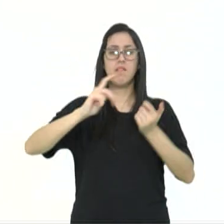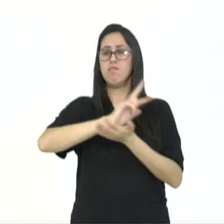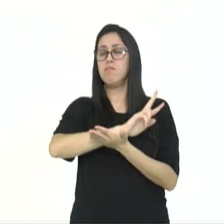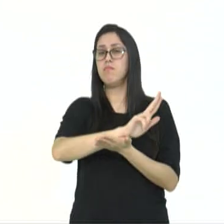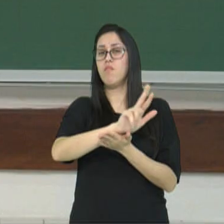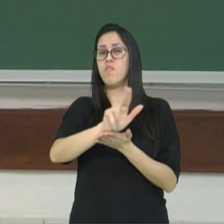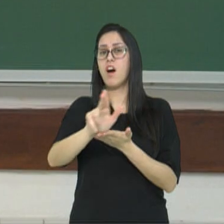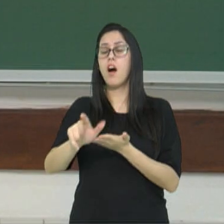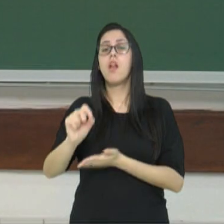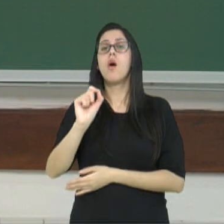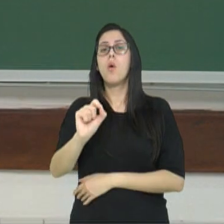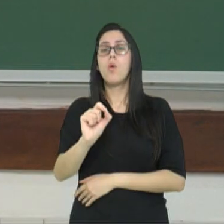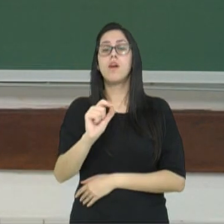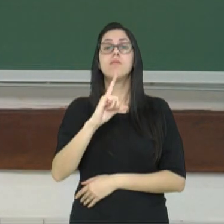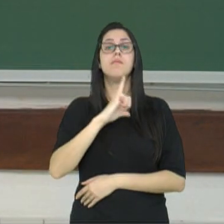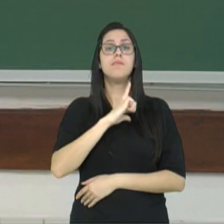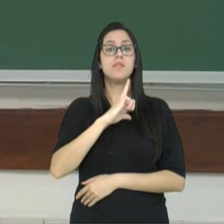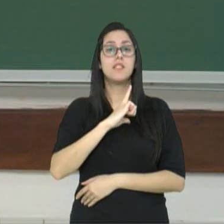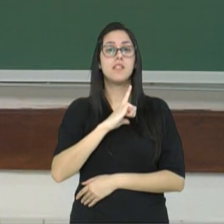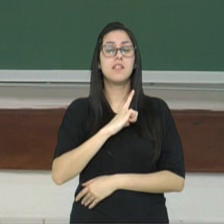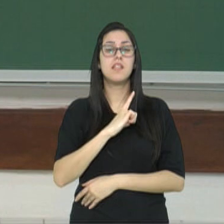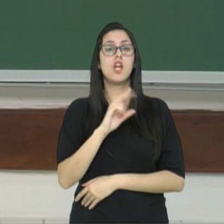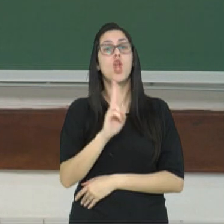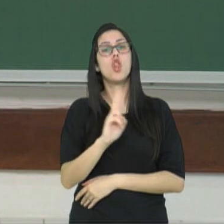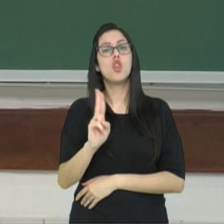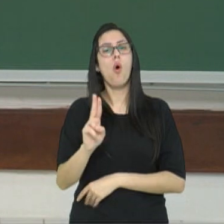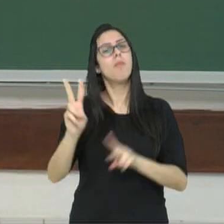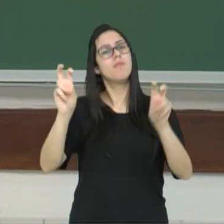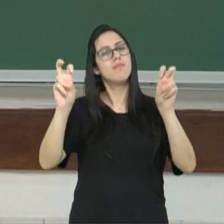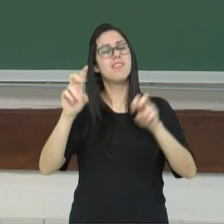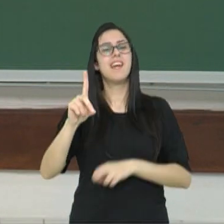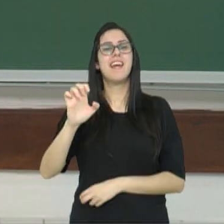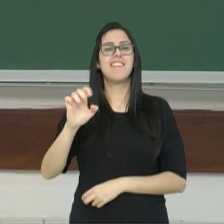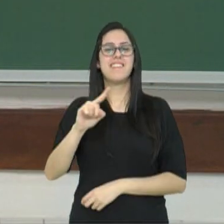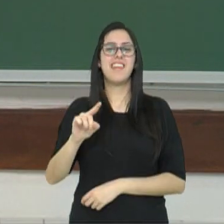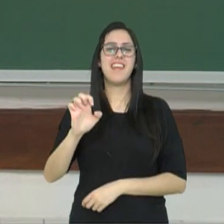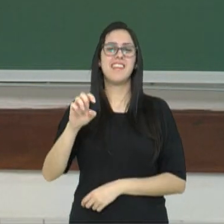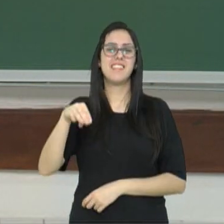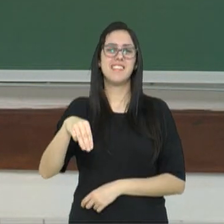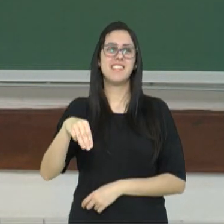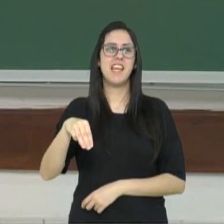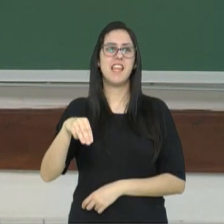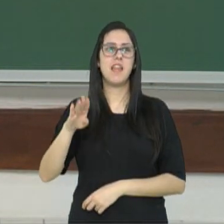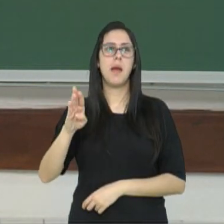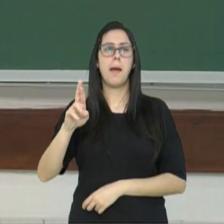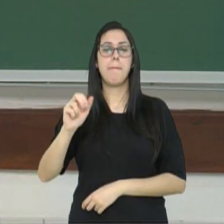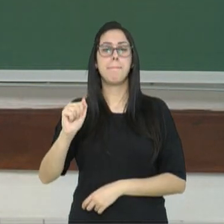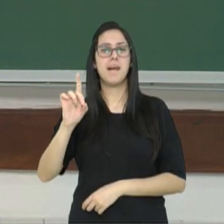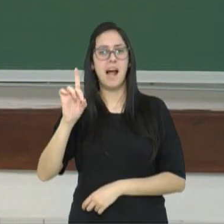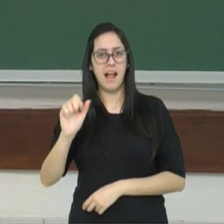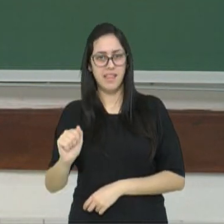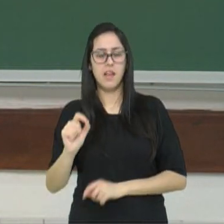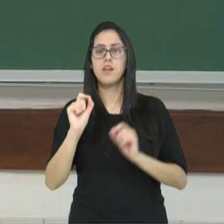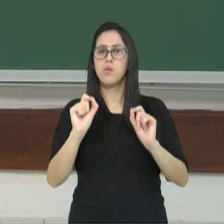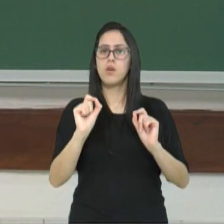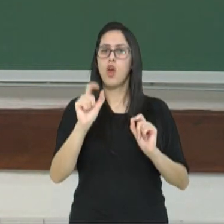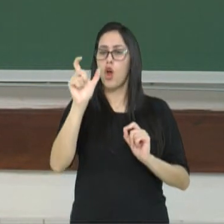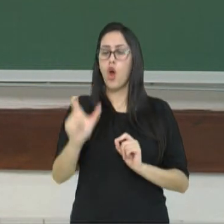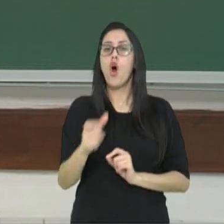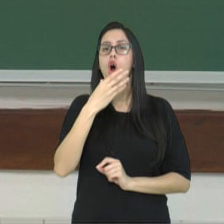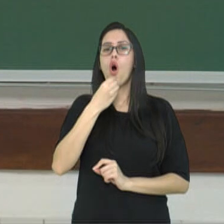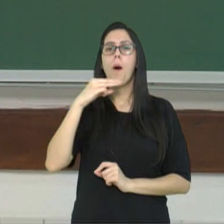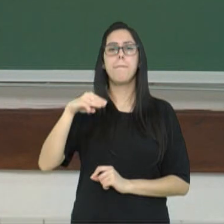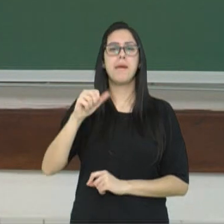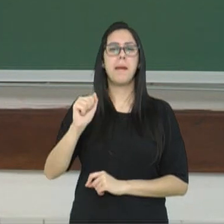vão ganhar um nome, o conjunto delas, de Dezembrada. E o Marquês de Caxias, então, ele vai conseguir aí importantes vitórias dentro